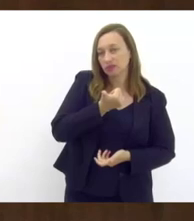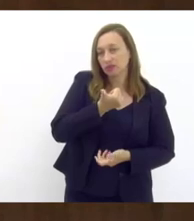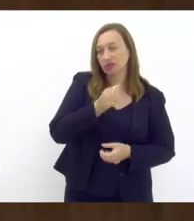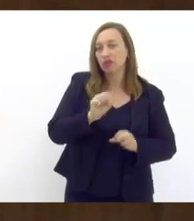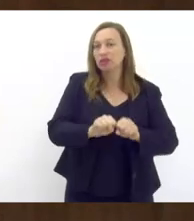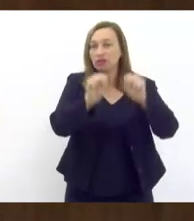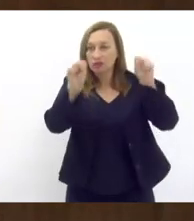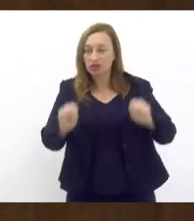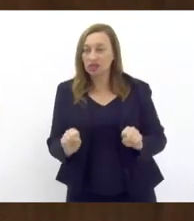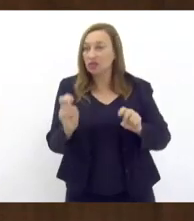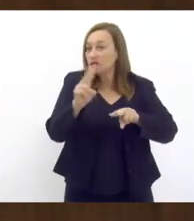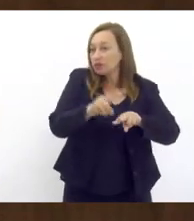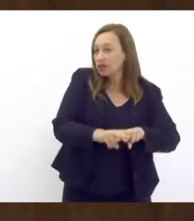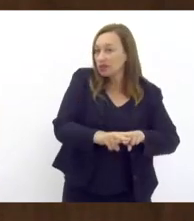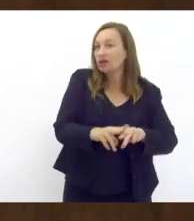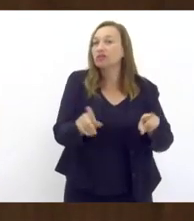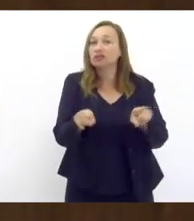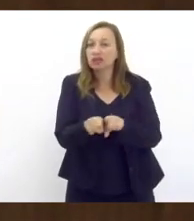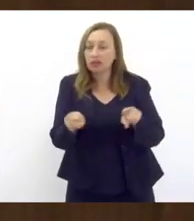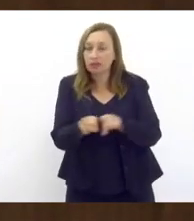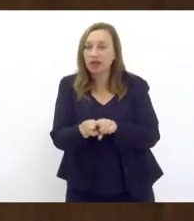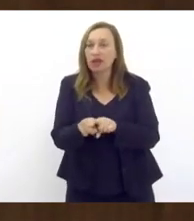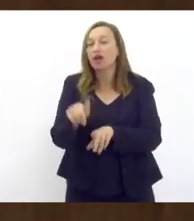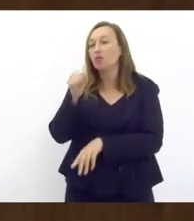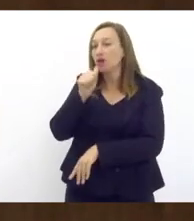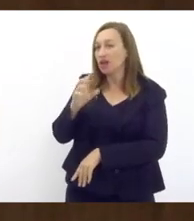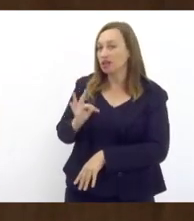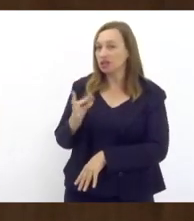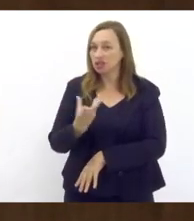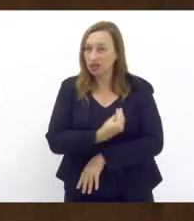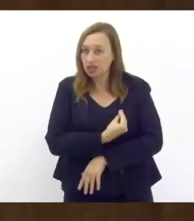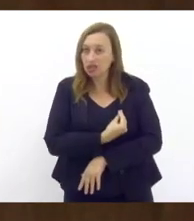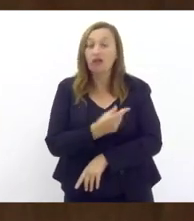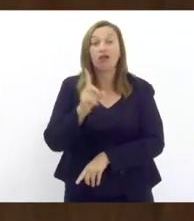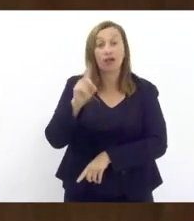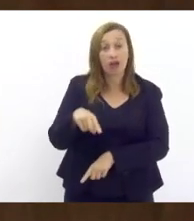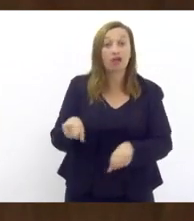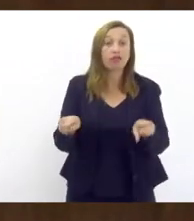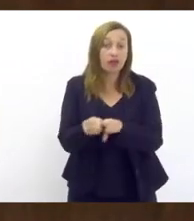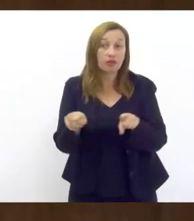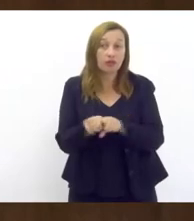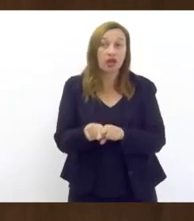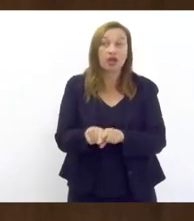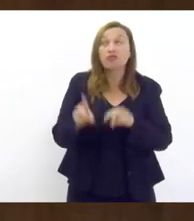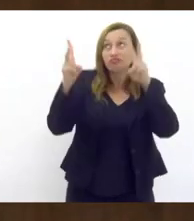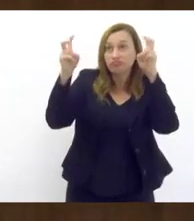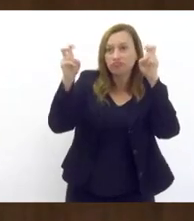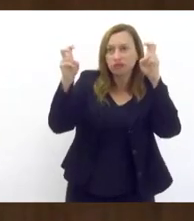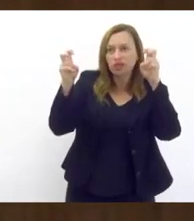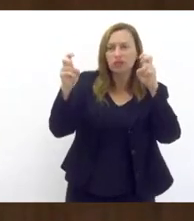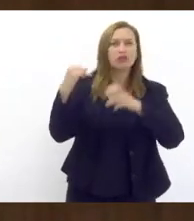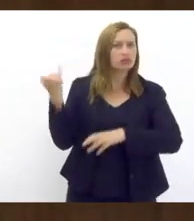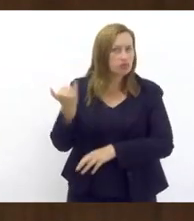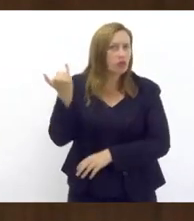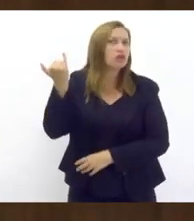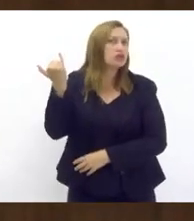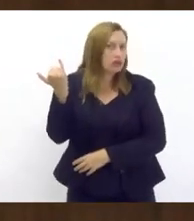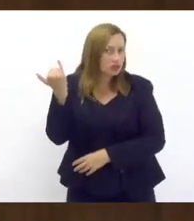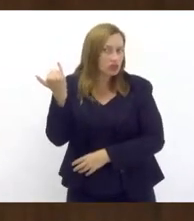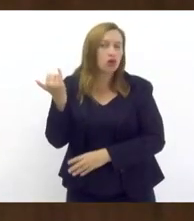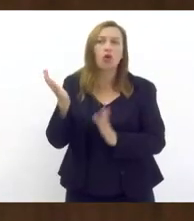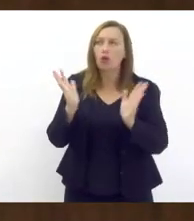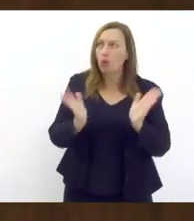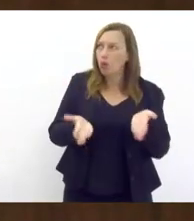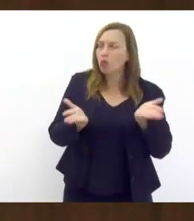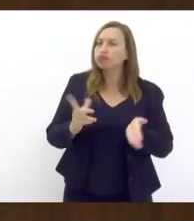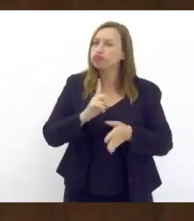sistema carcerário e também mulheres trans, que é também um dos temas muito relevantes. Estive